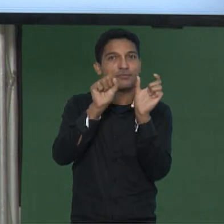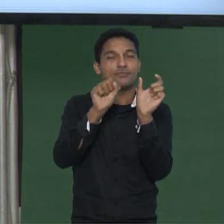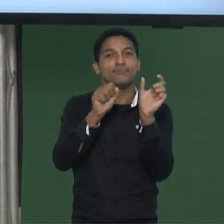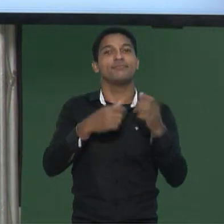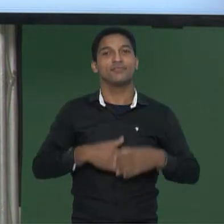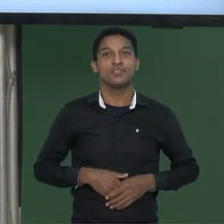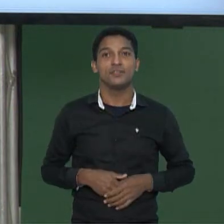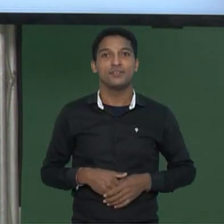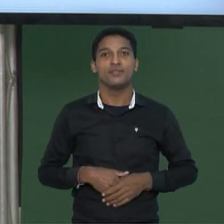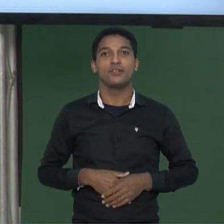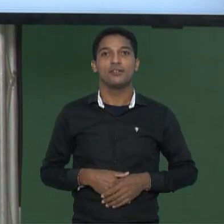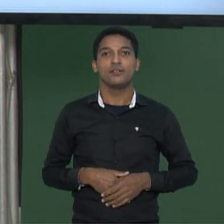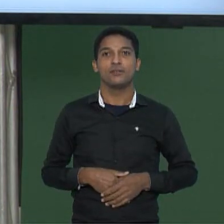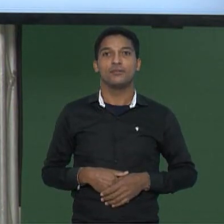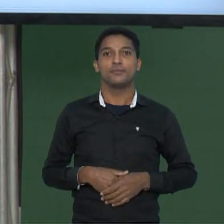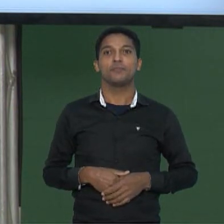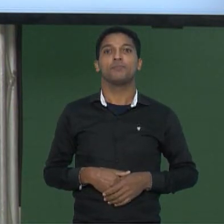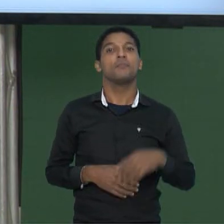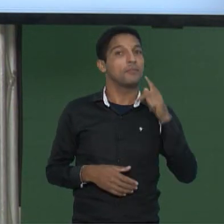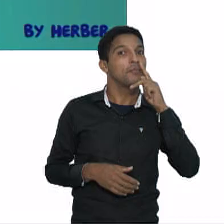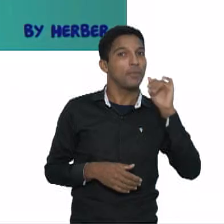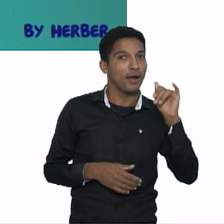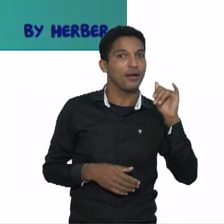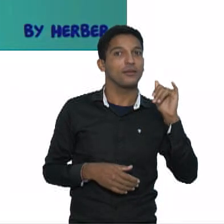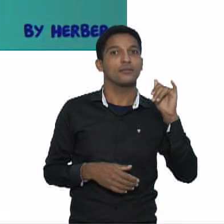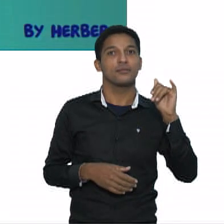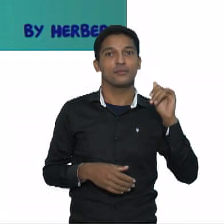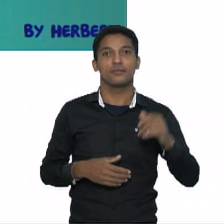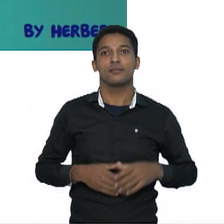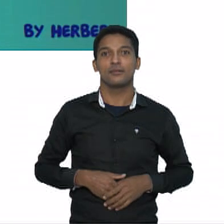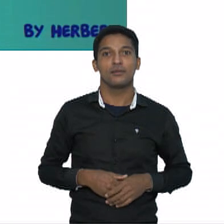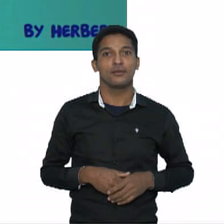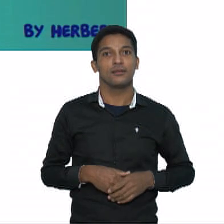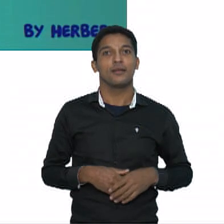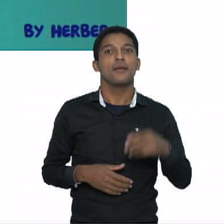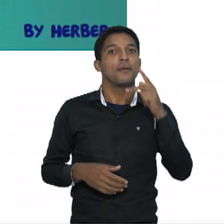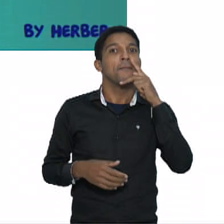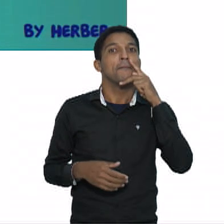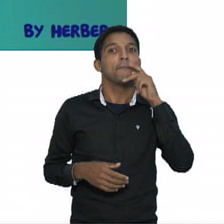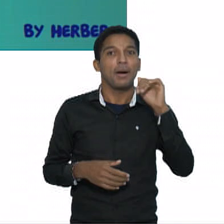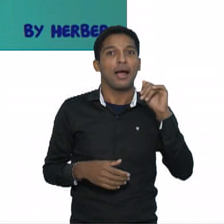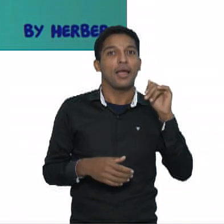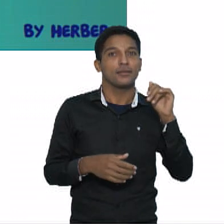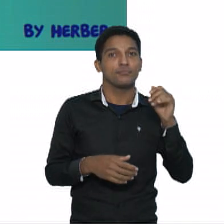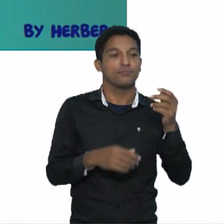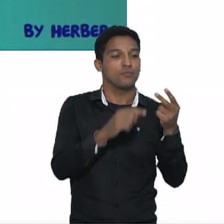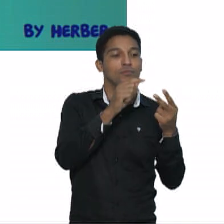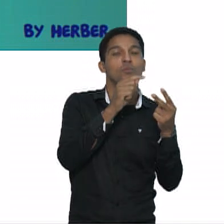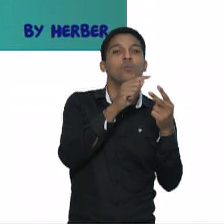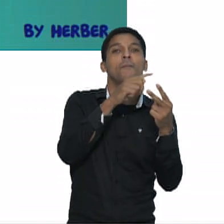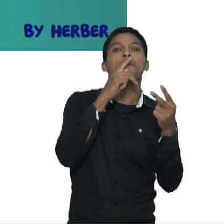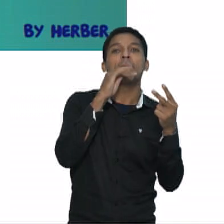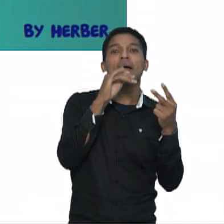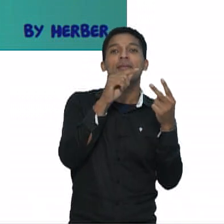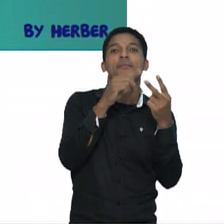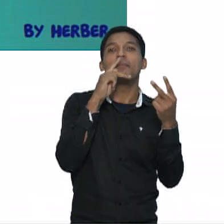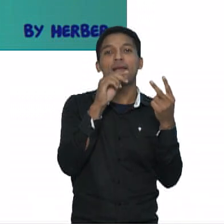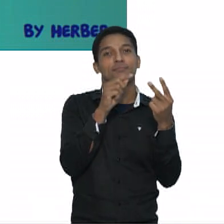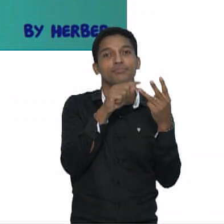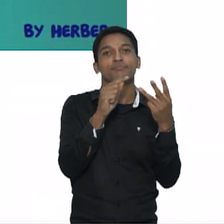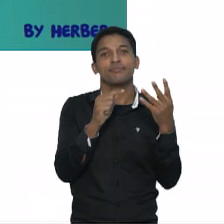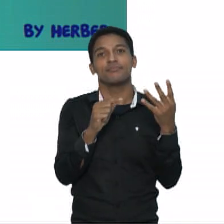de uma. Father, pai, fathers, mais de um pai. Sister,